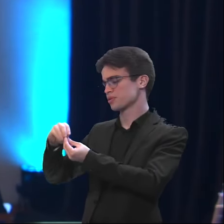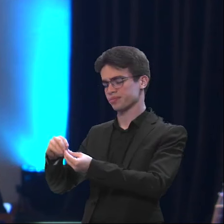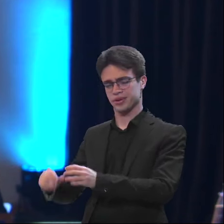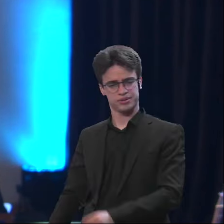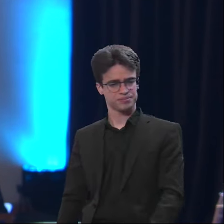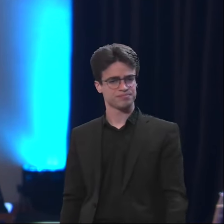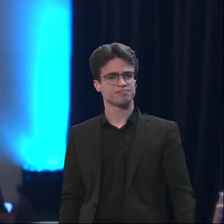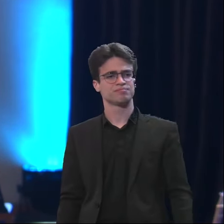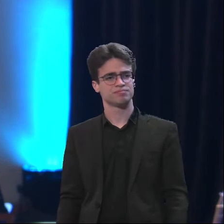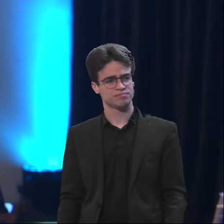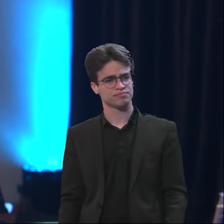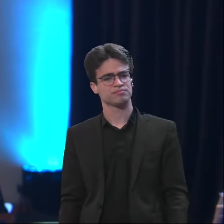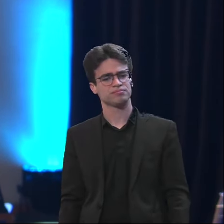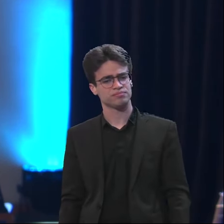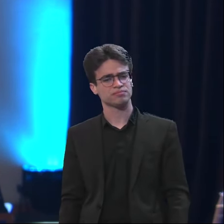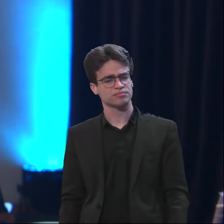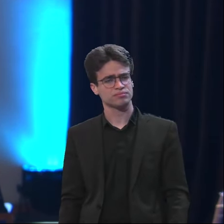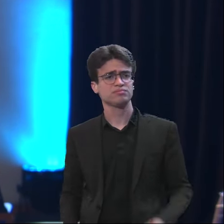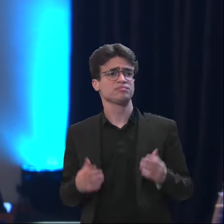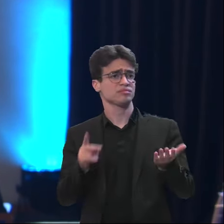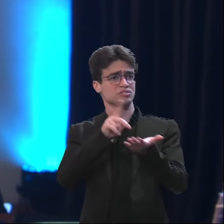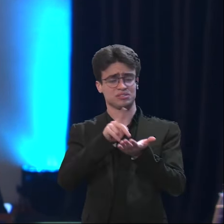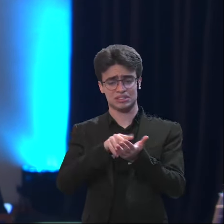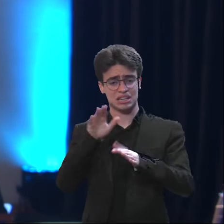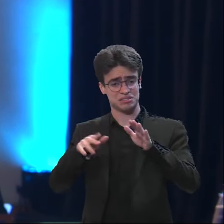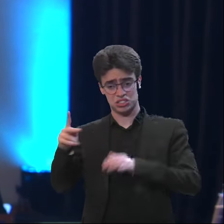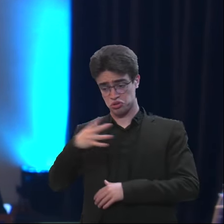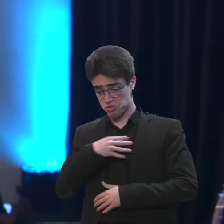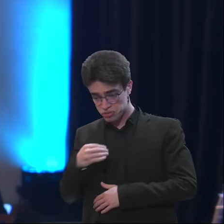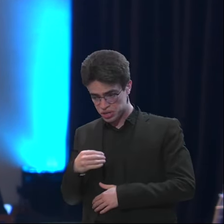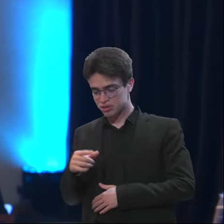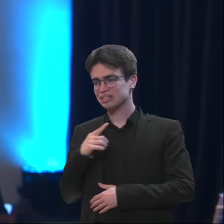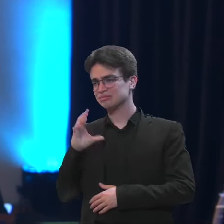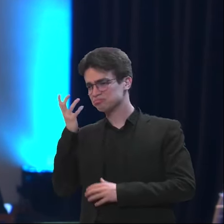Existem coisas que se passam no coração do seu filho que você não tem como saber.